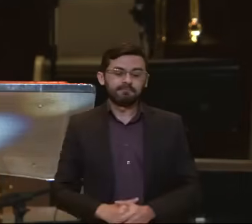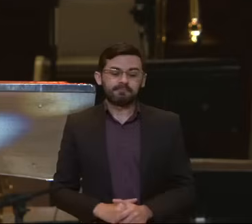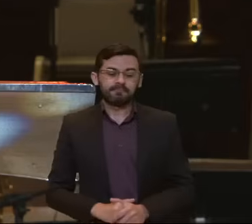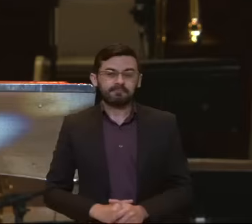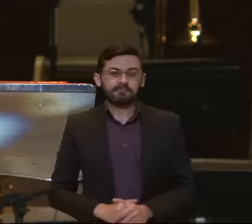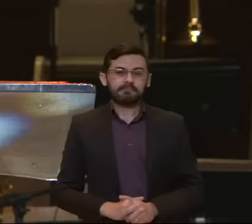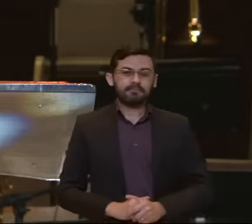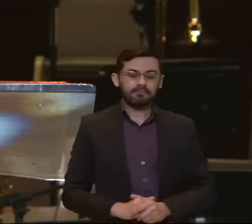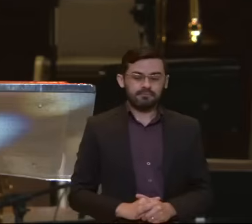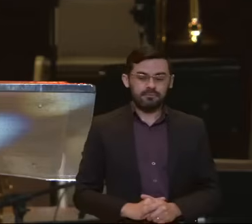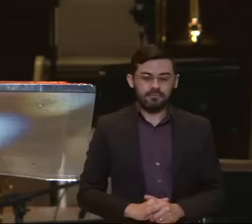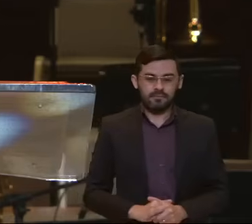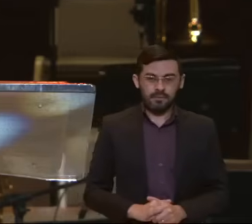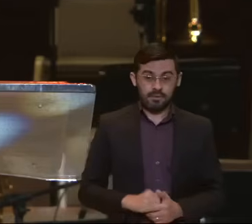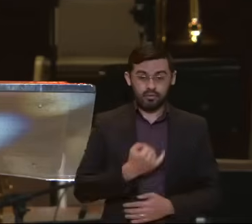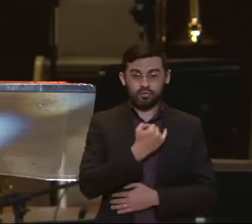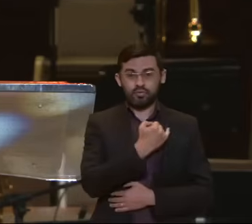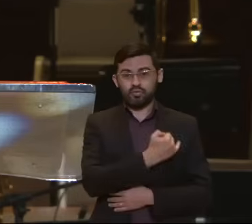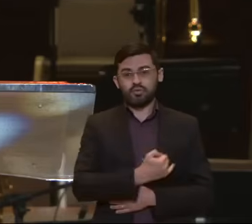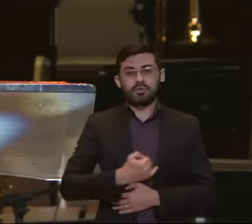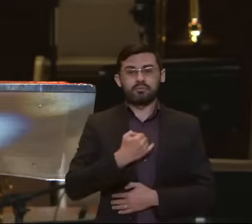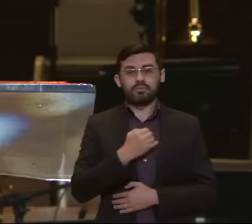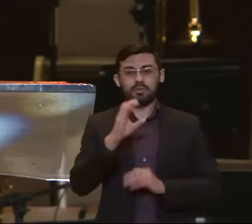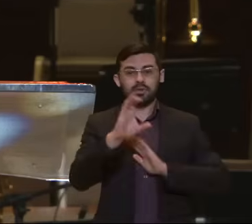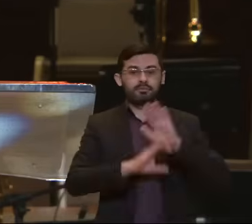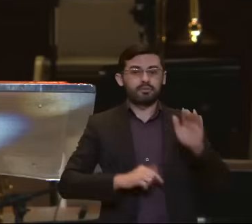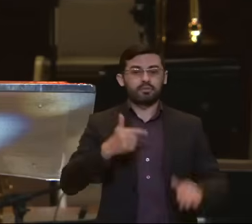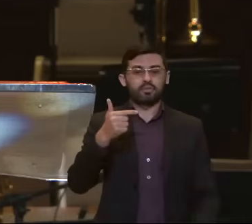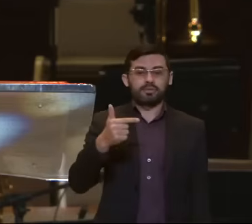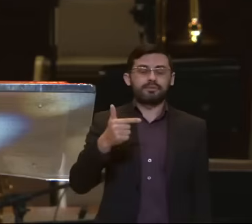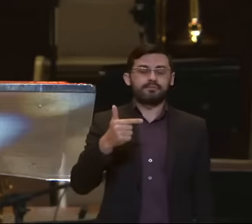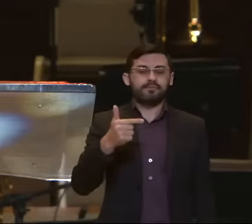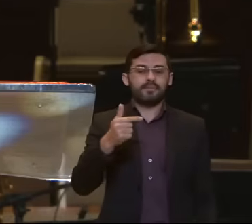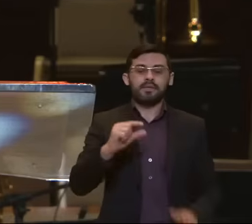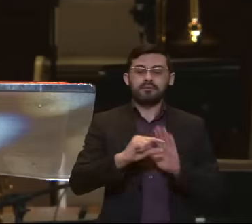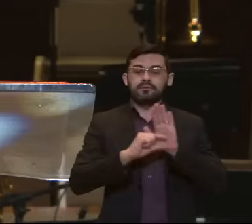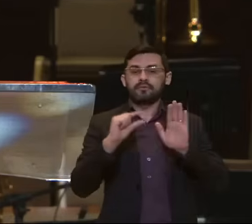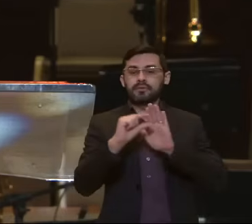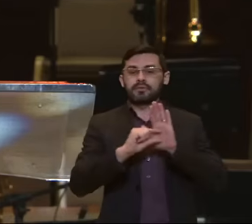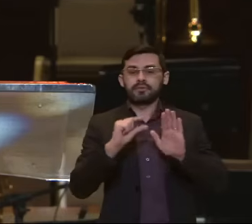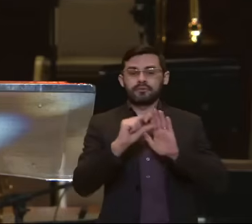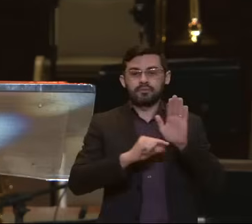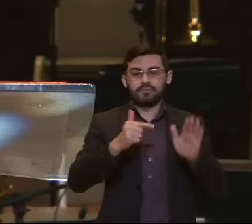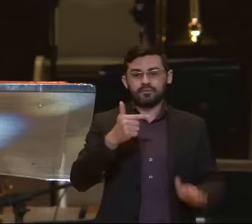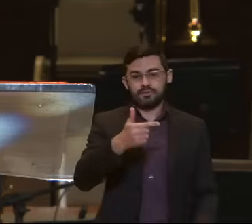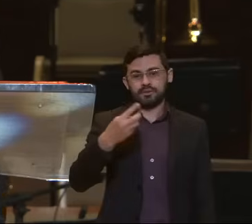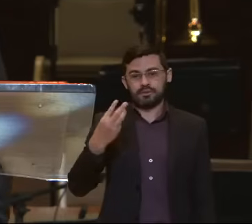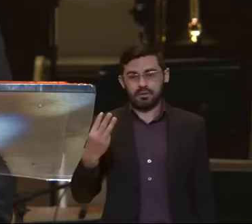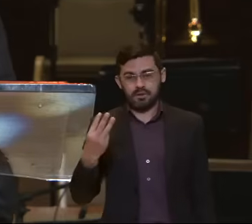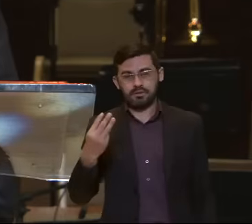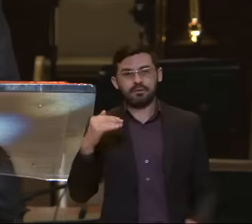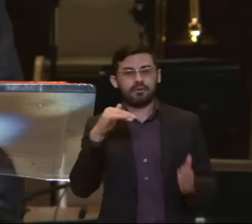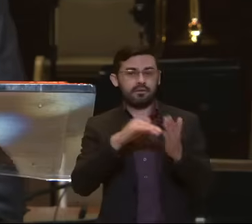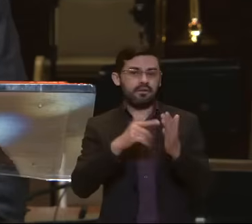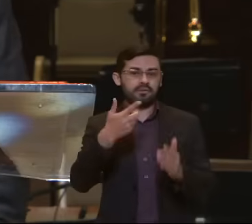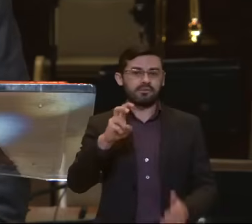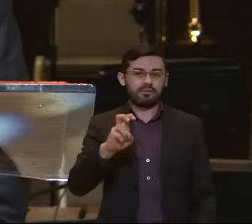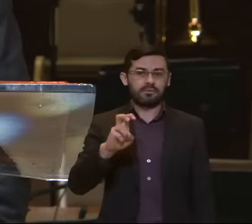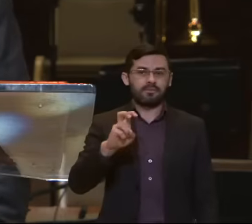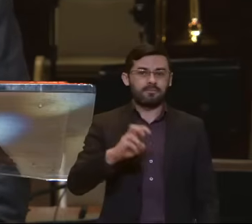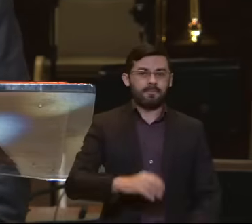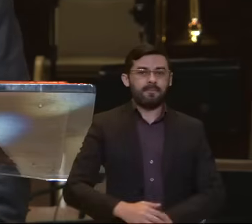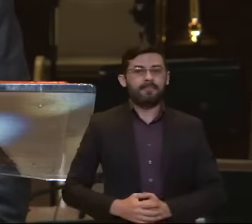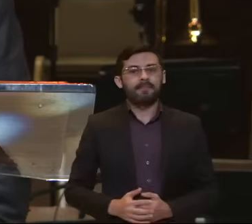dizer-nos o seguinte: Evangelho de João, capítulo 2, versículos 23 a